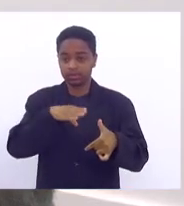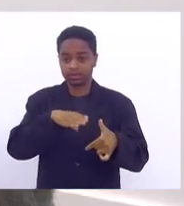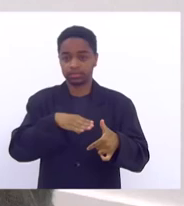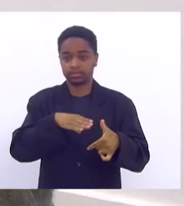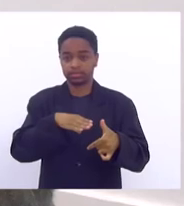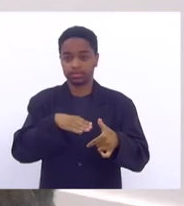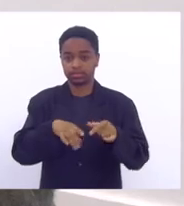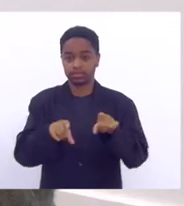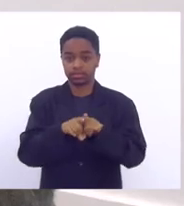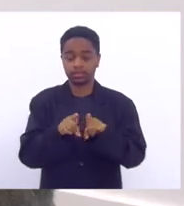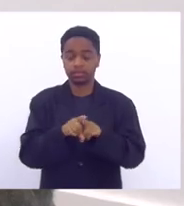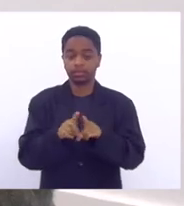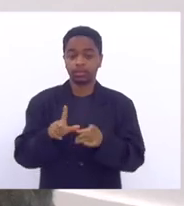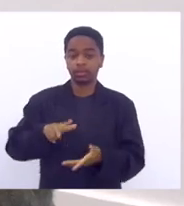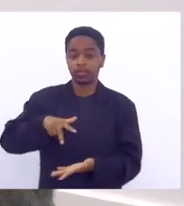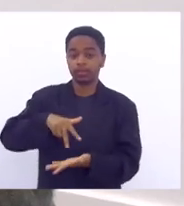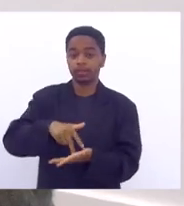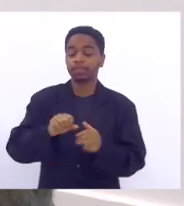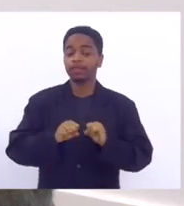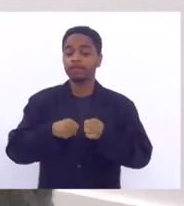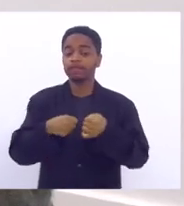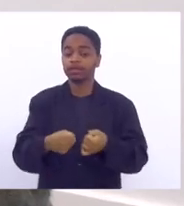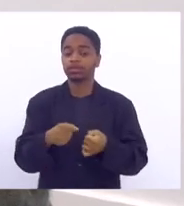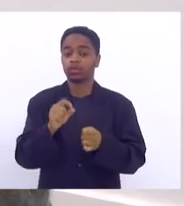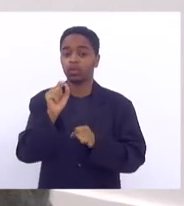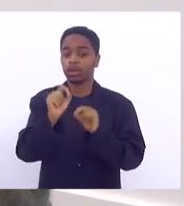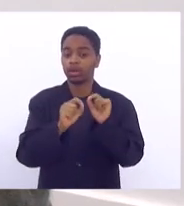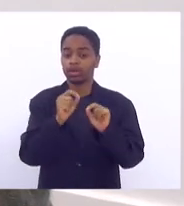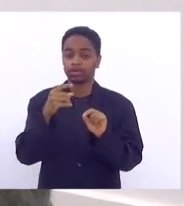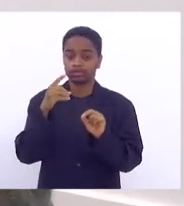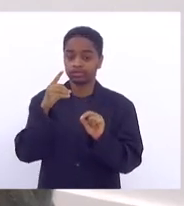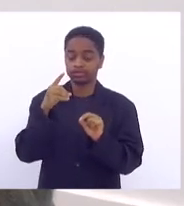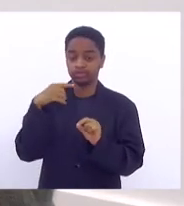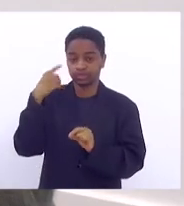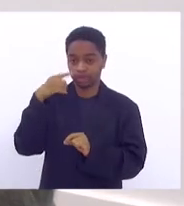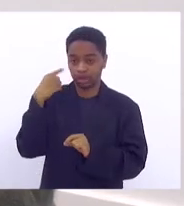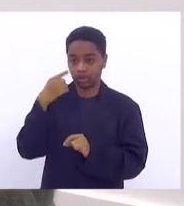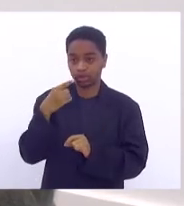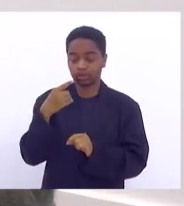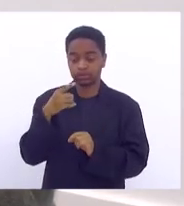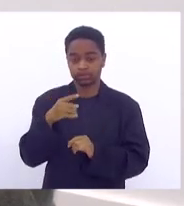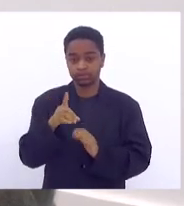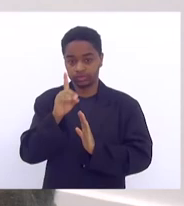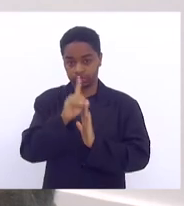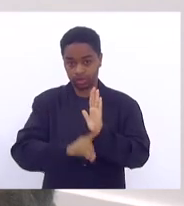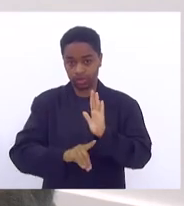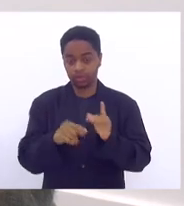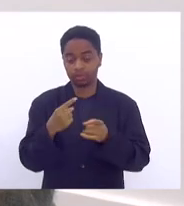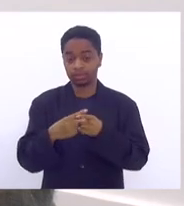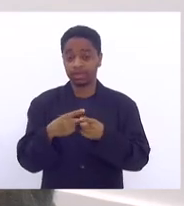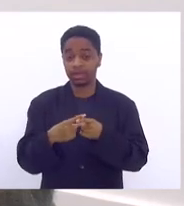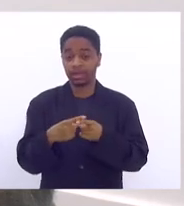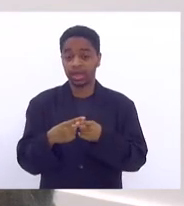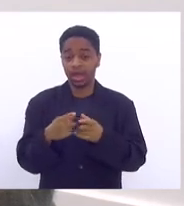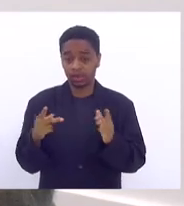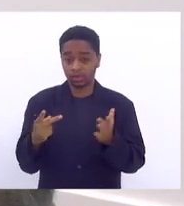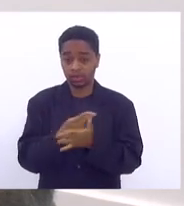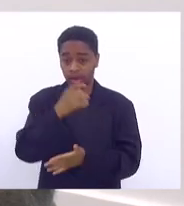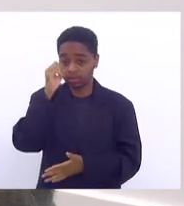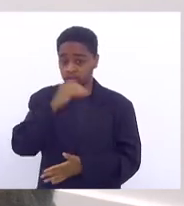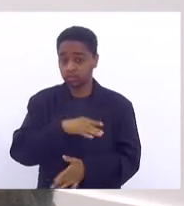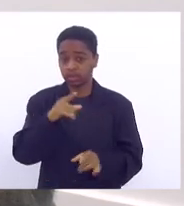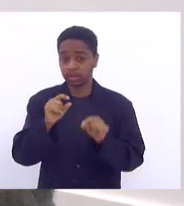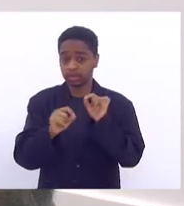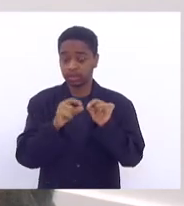a posição em defesa do direito nós chegamos ao absurdo ao absurdo porque tá na